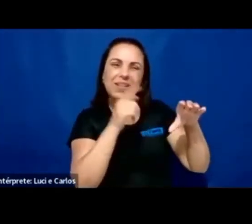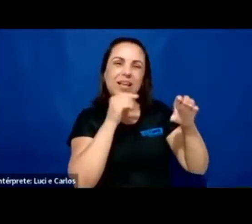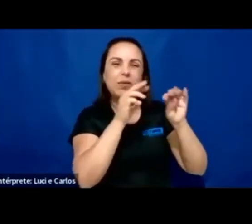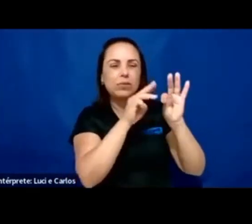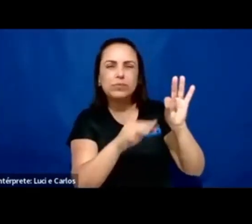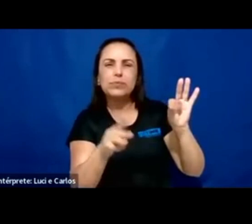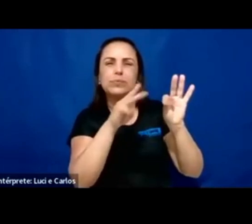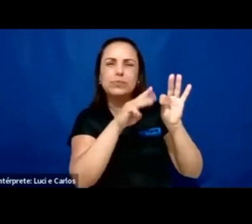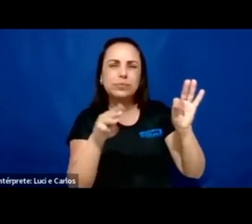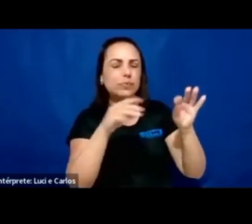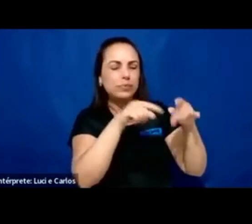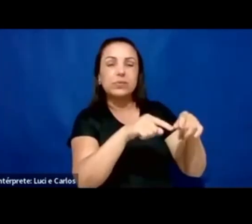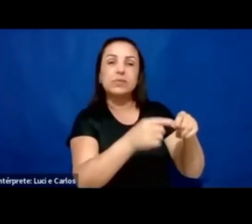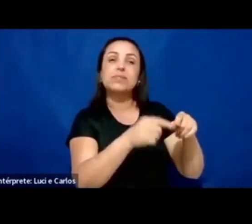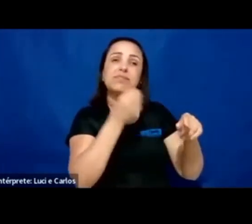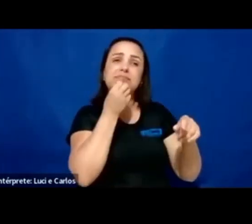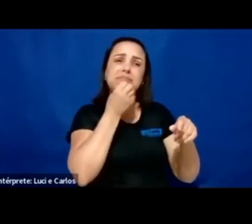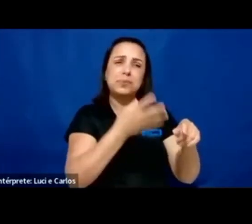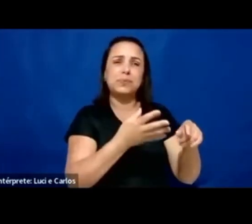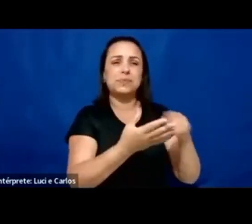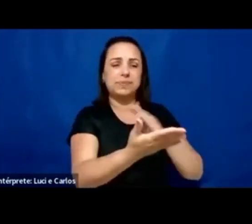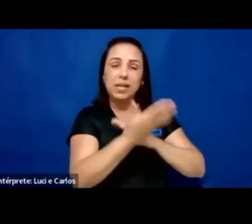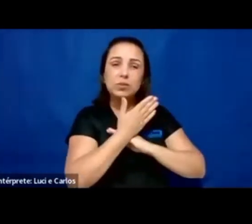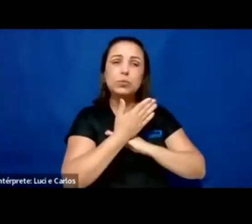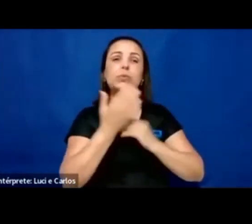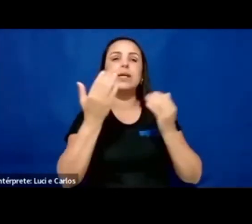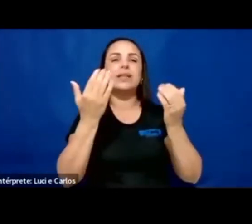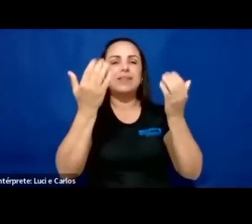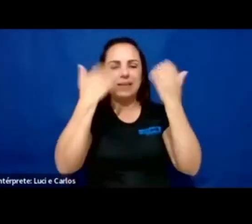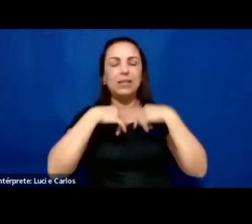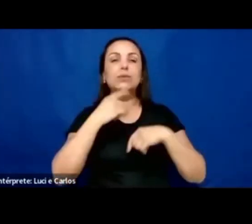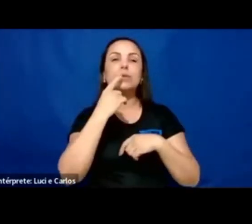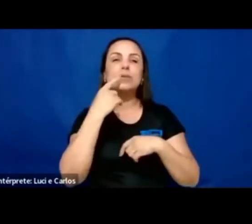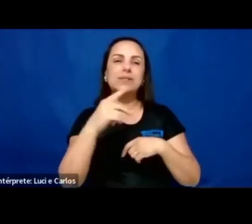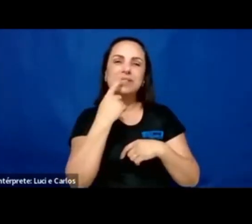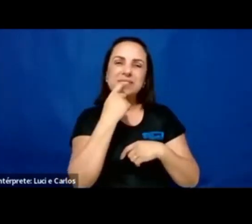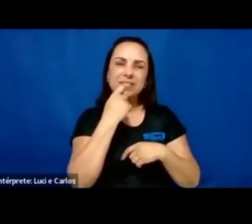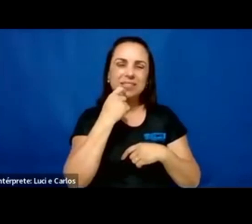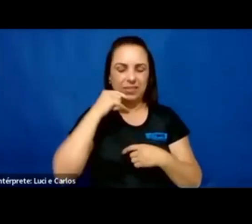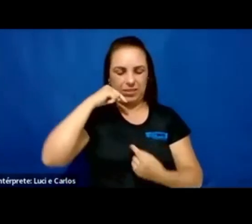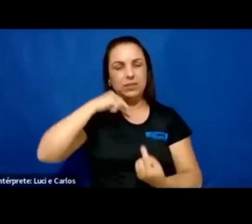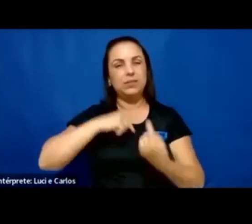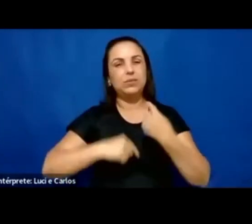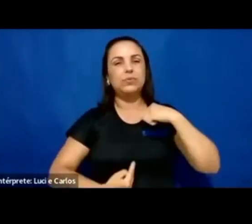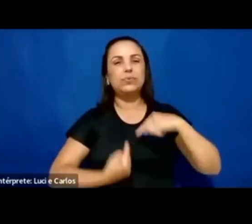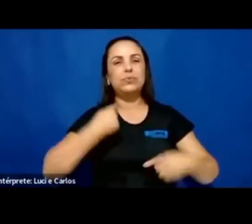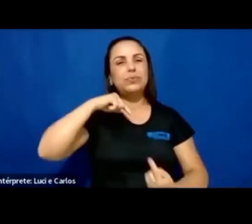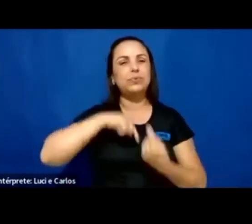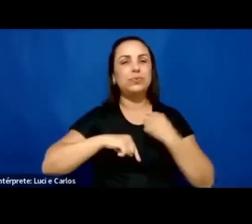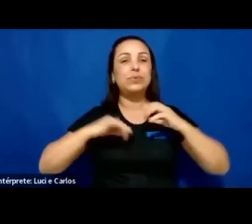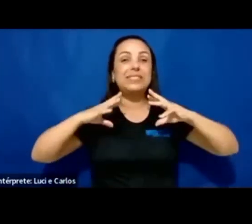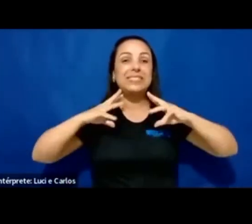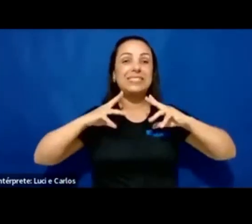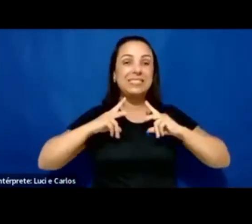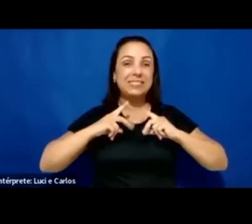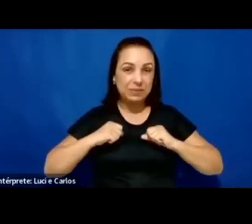de acidez. Porque o câncer, ele é assim. Quanto mais água, o câncer, ele não é uma célula que depende